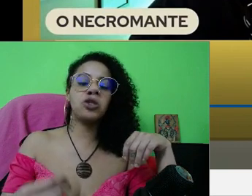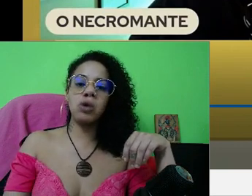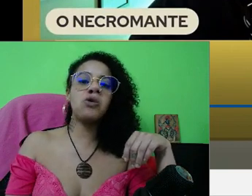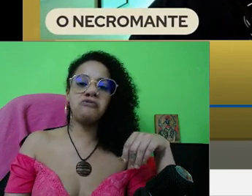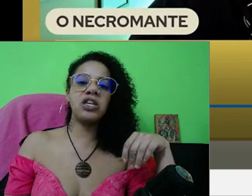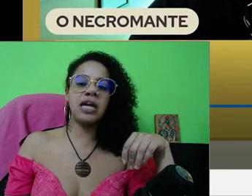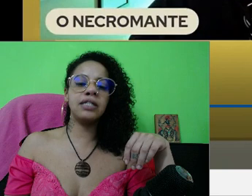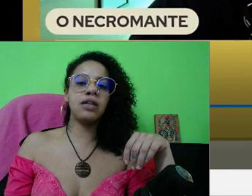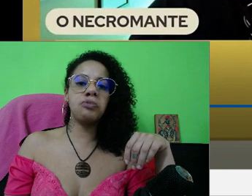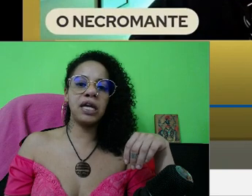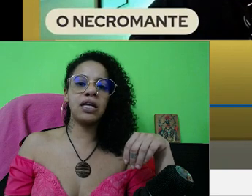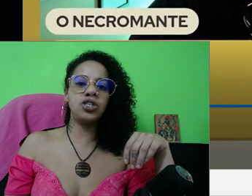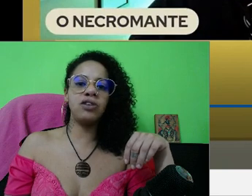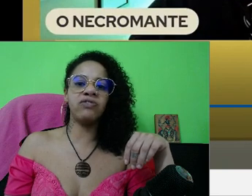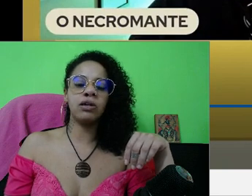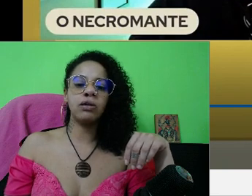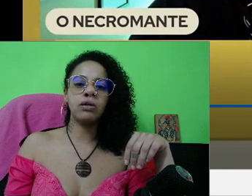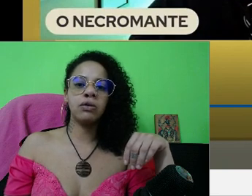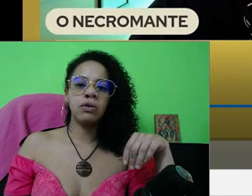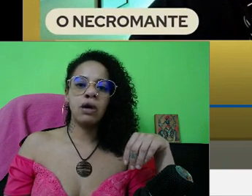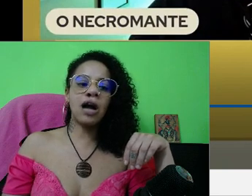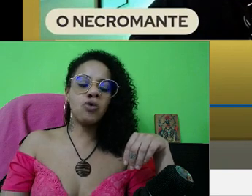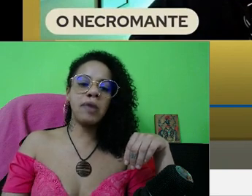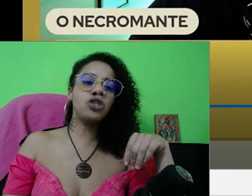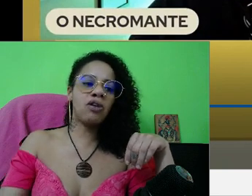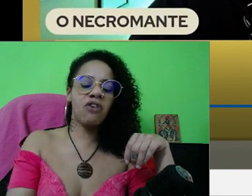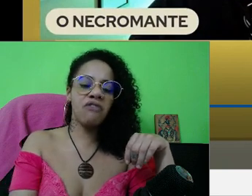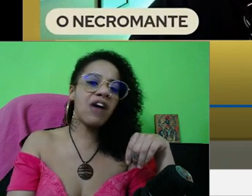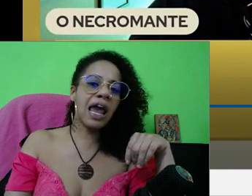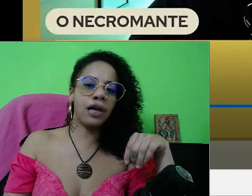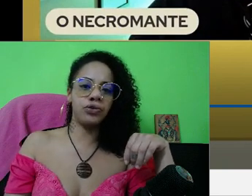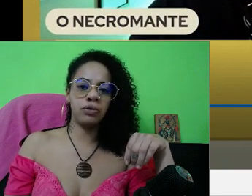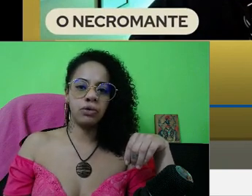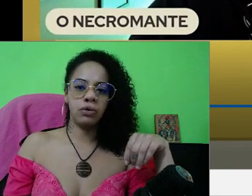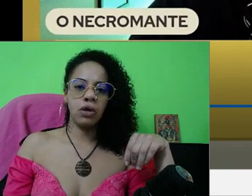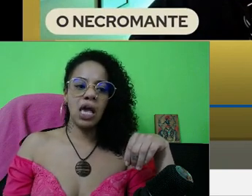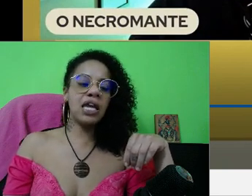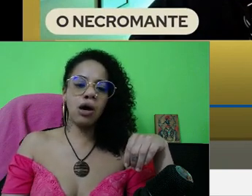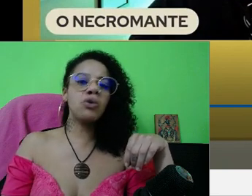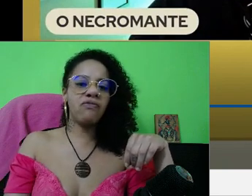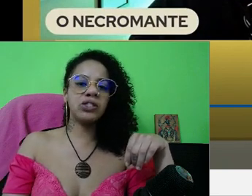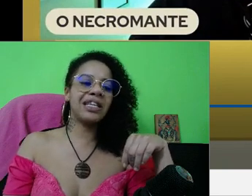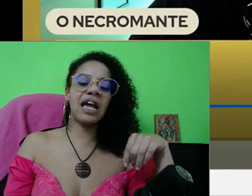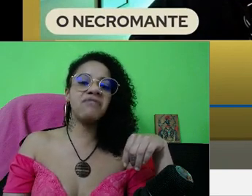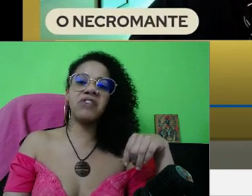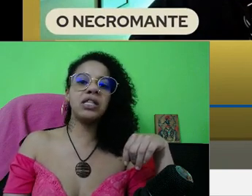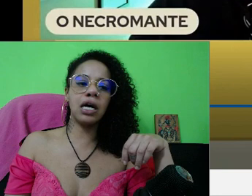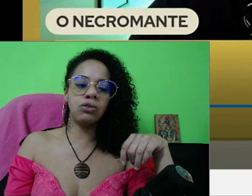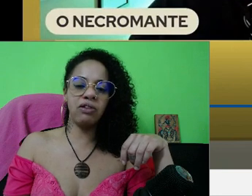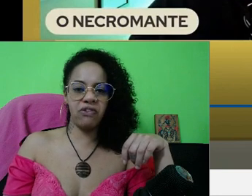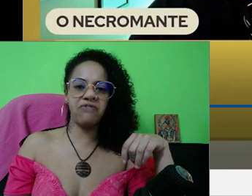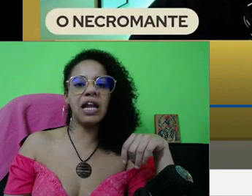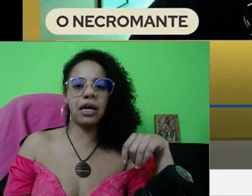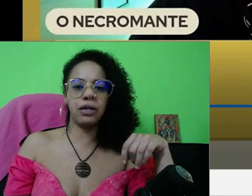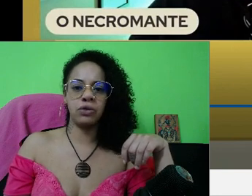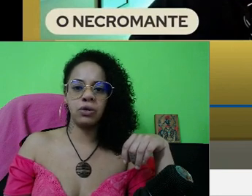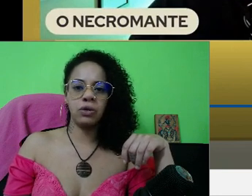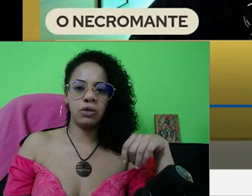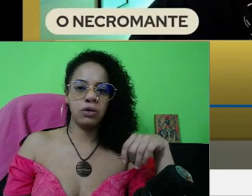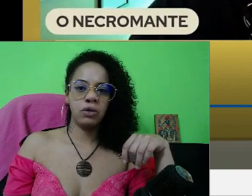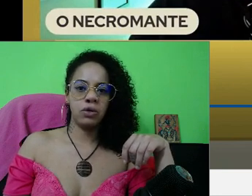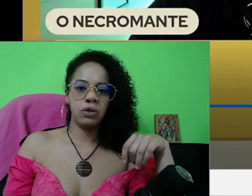caiba conforme tua conveniência argumentativa argumente O que foi falado e não o que você tá inventando o que foi